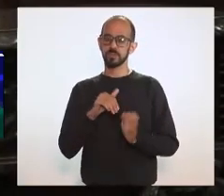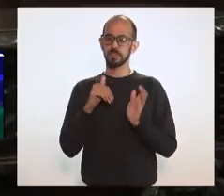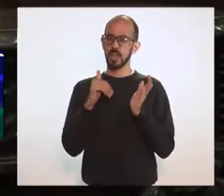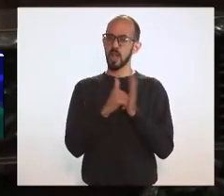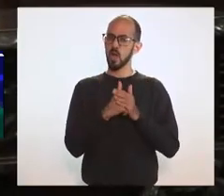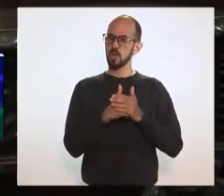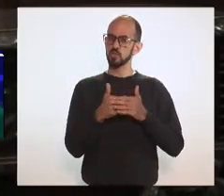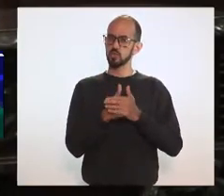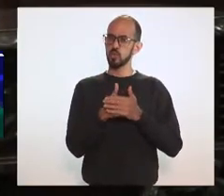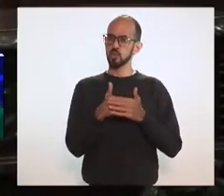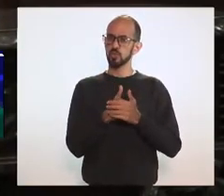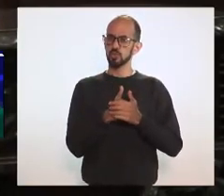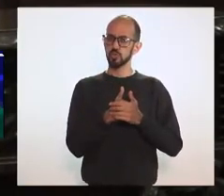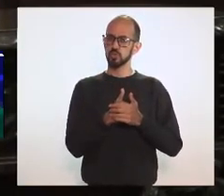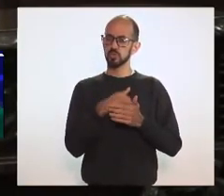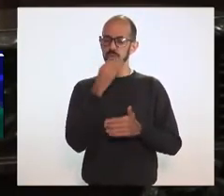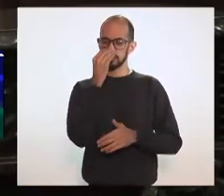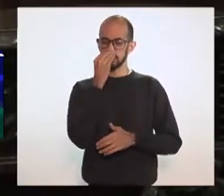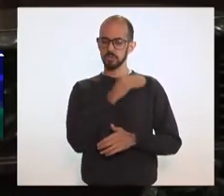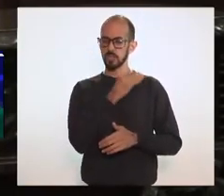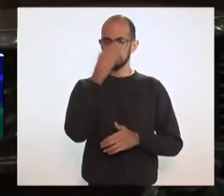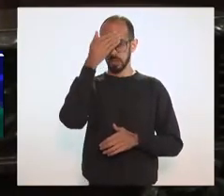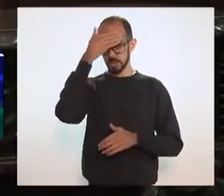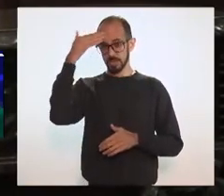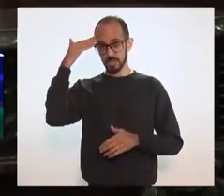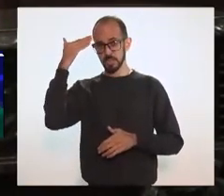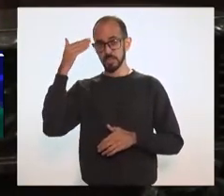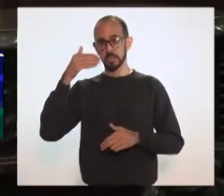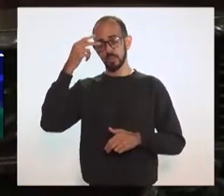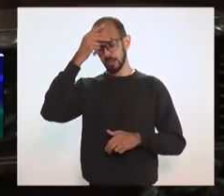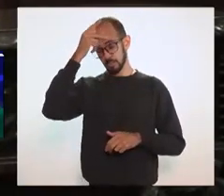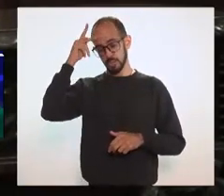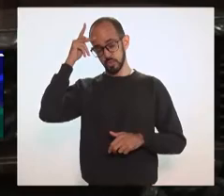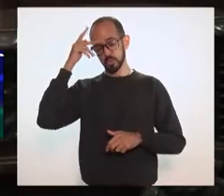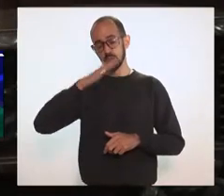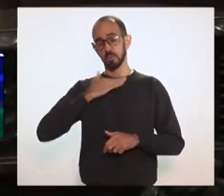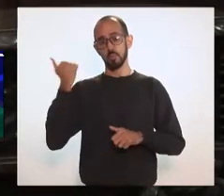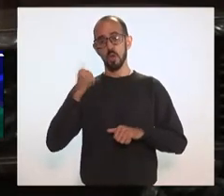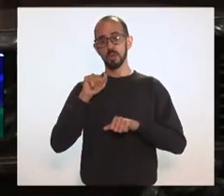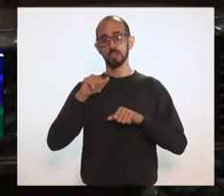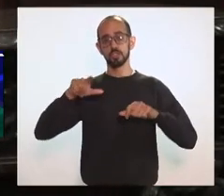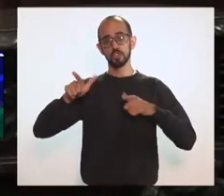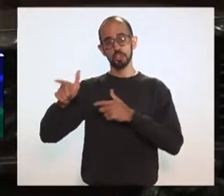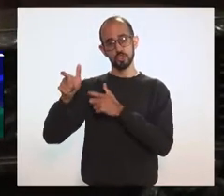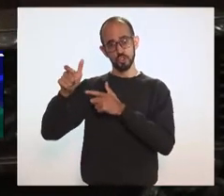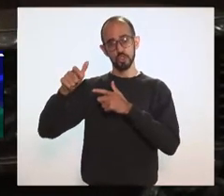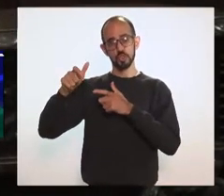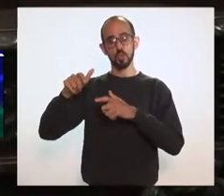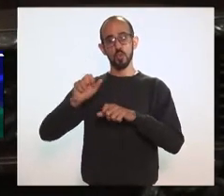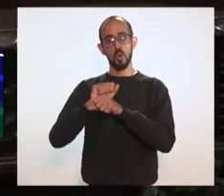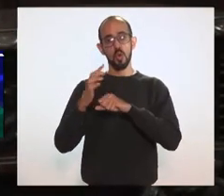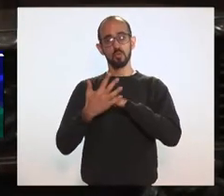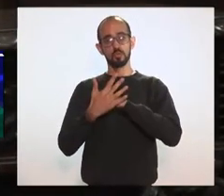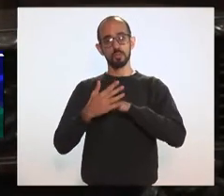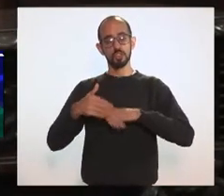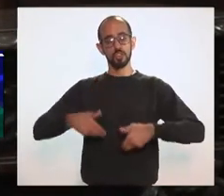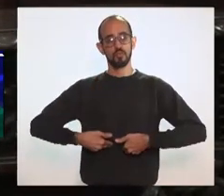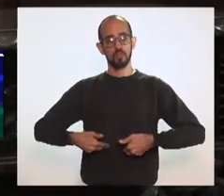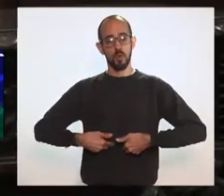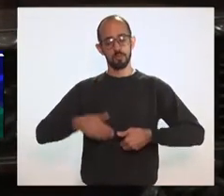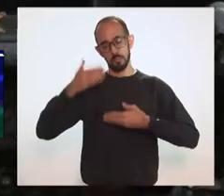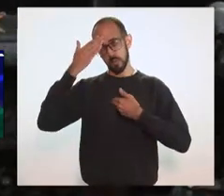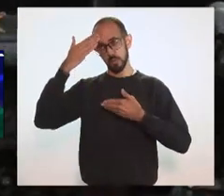até esquecido o povo da favela que tem morrido de tiro, Covid e fome. Muito obrigada, senhor